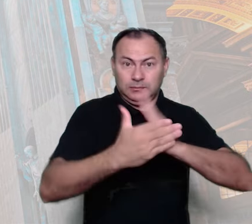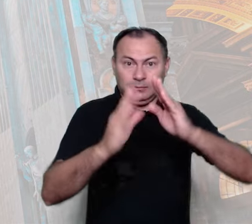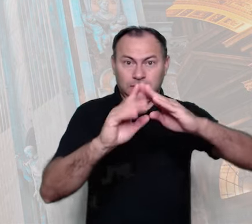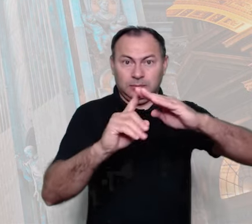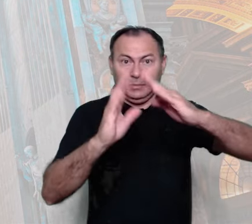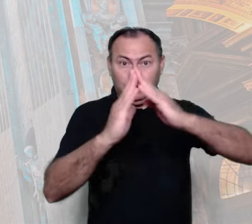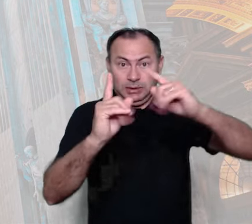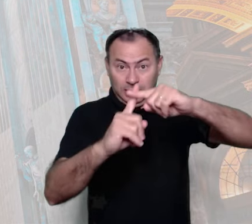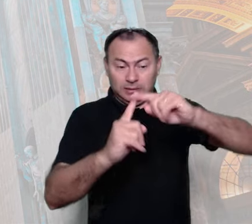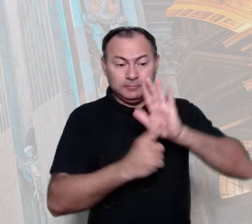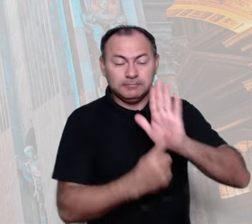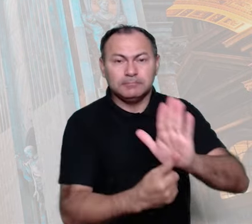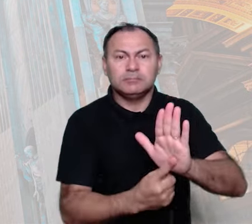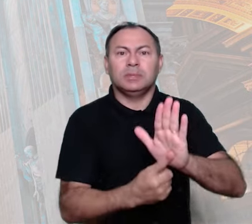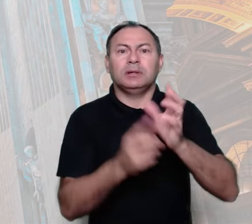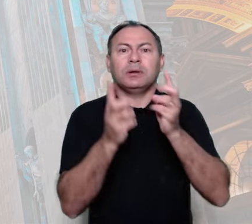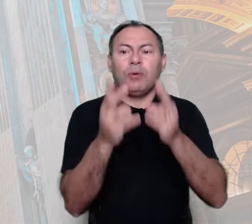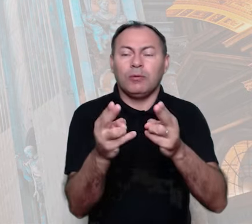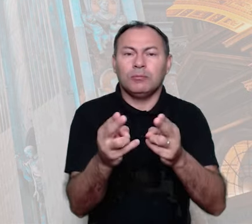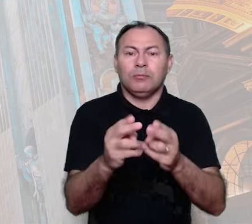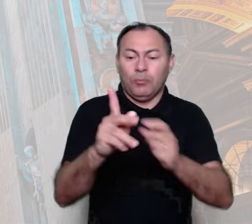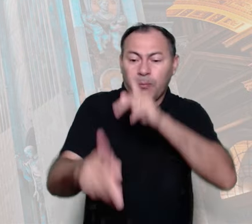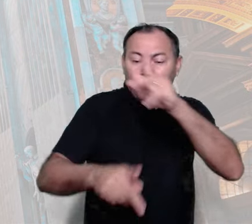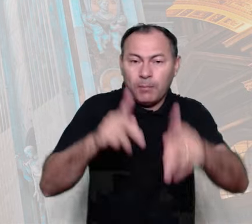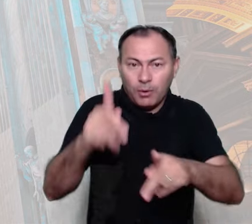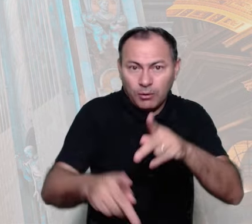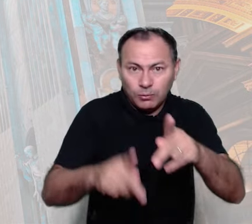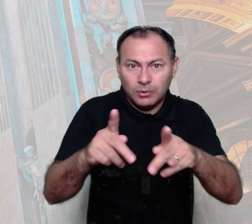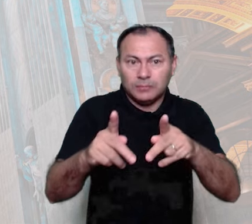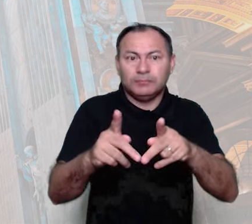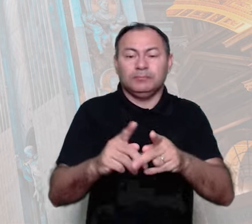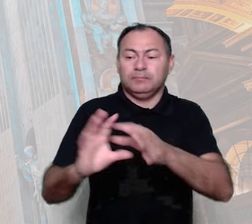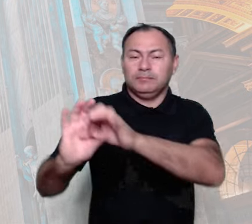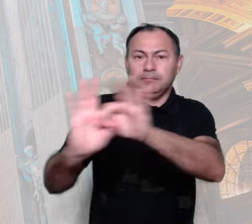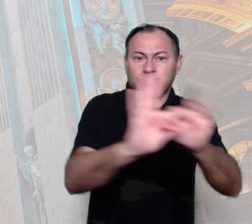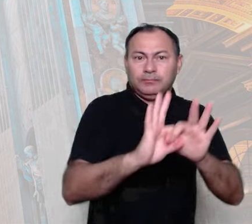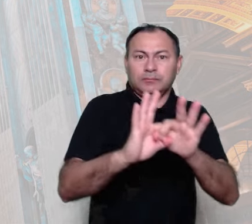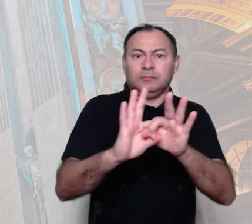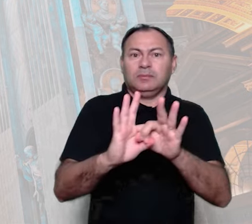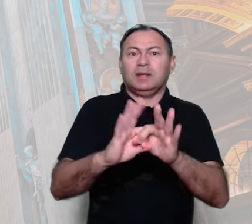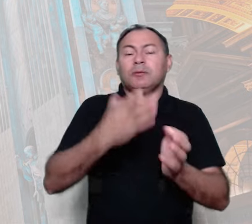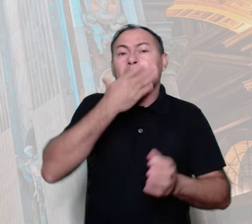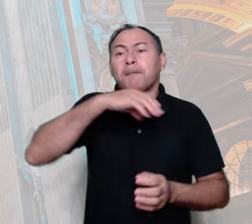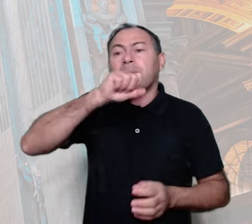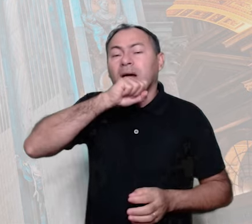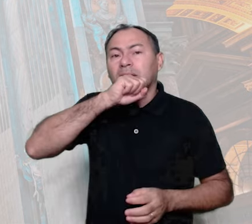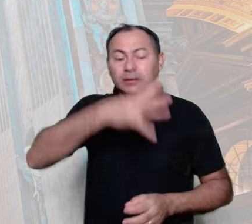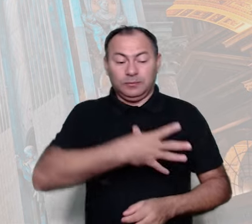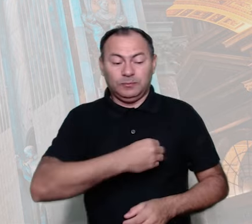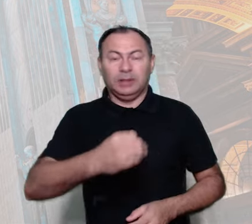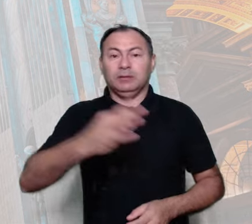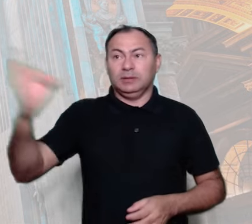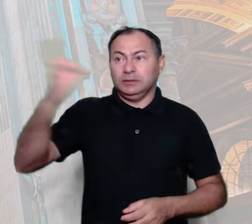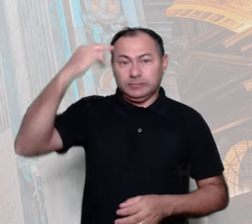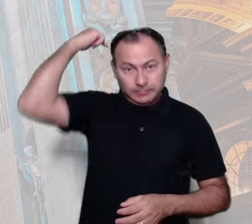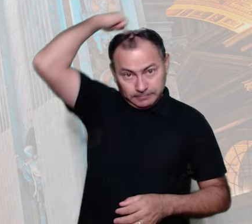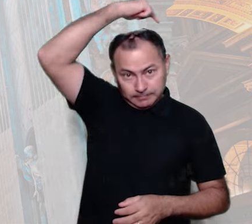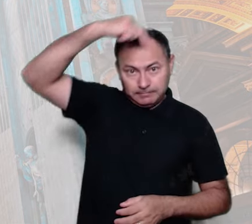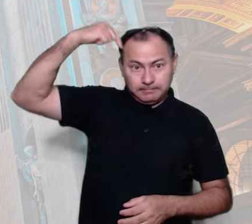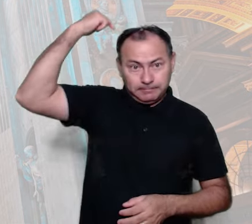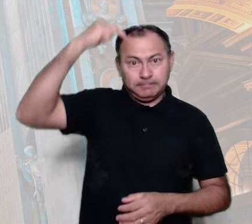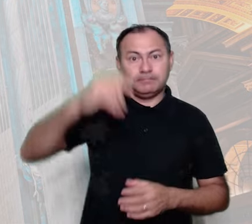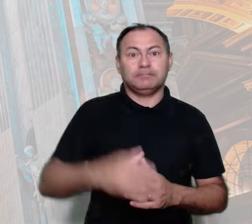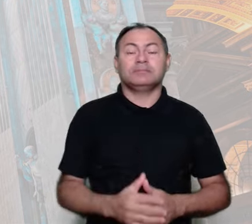aparece, se manifesta, como o povo reunido na unidade do Pai, do Filho e do